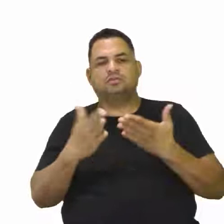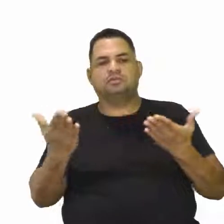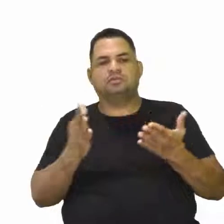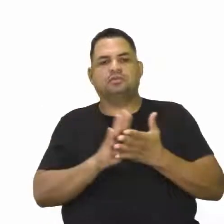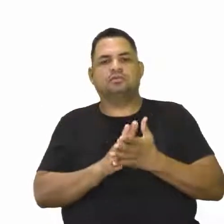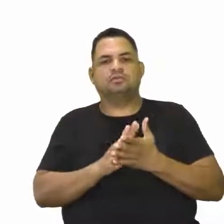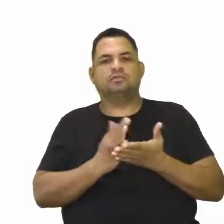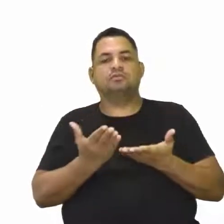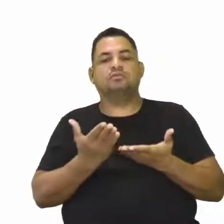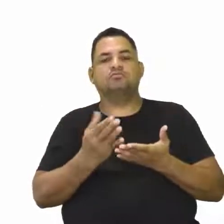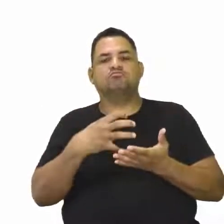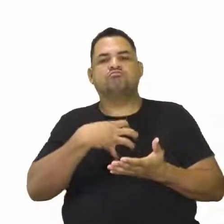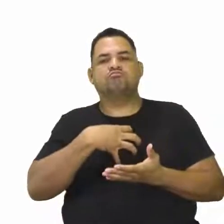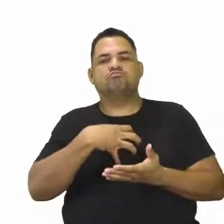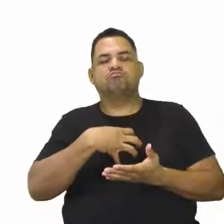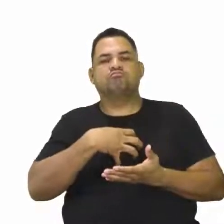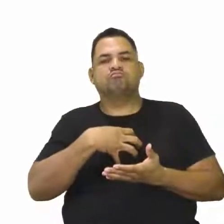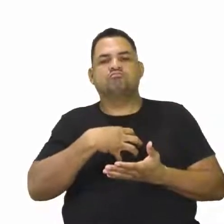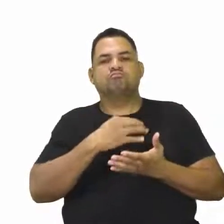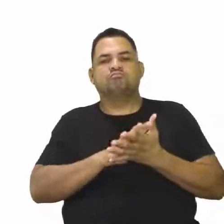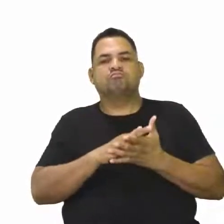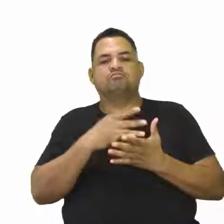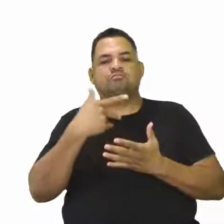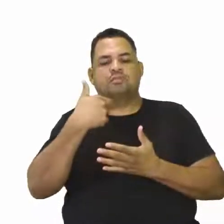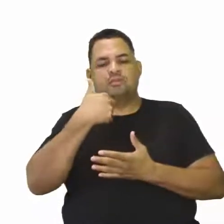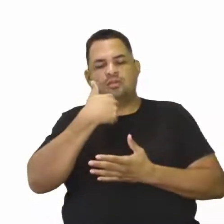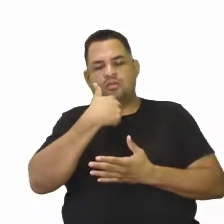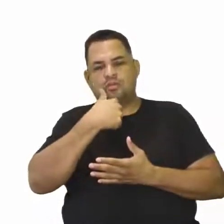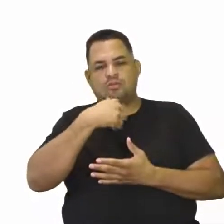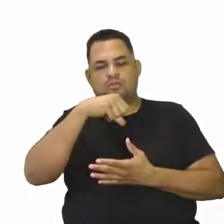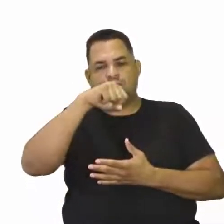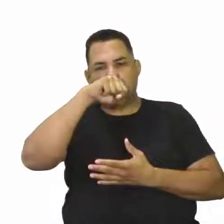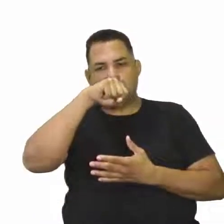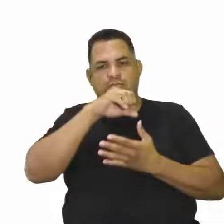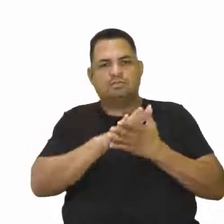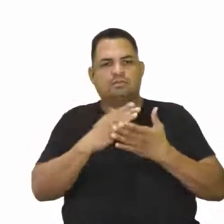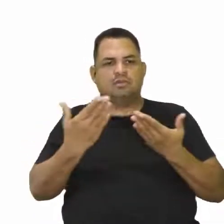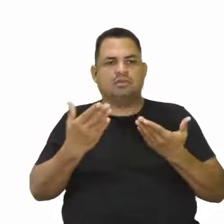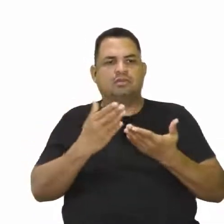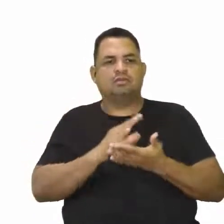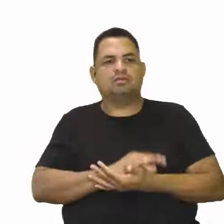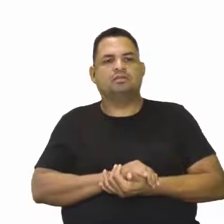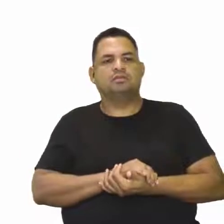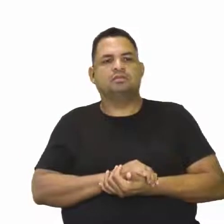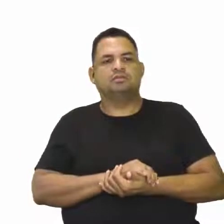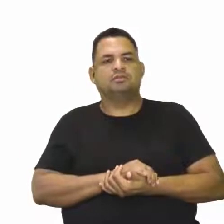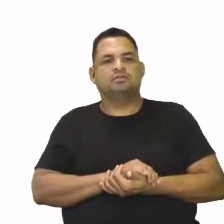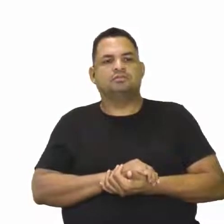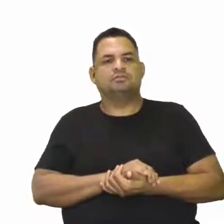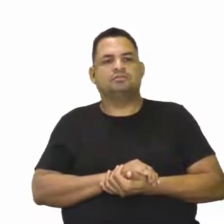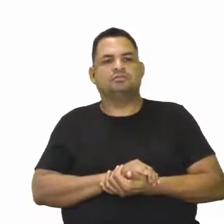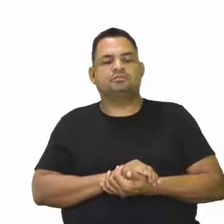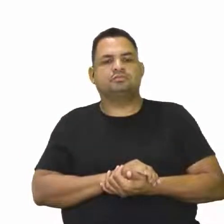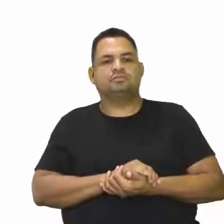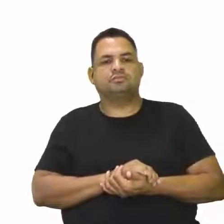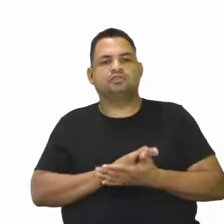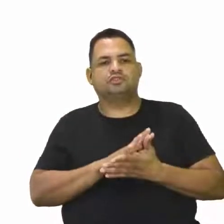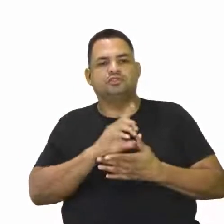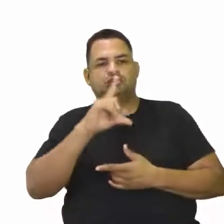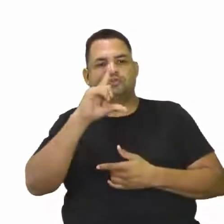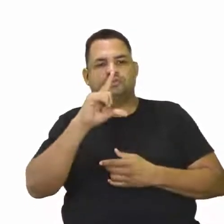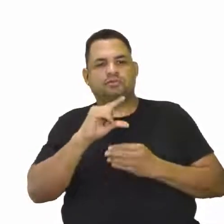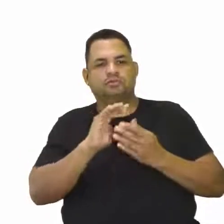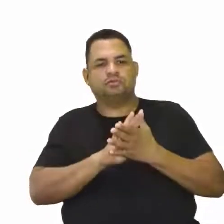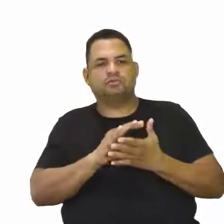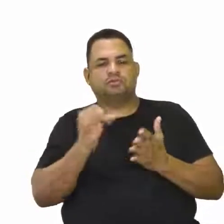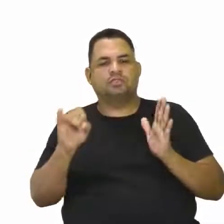se configura no sentimento do pai em relação ao ou a. Alternativa A, diluição de uma identidade